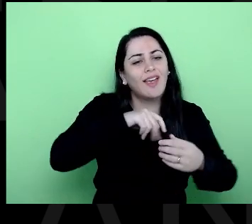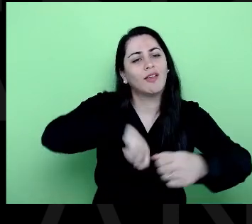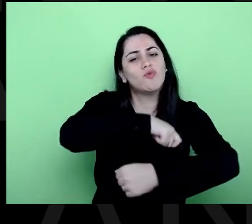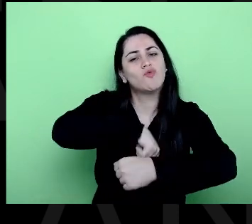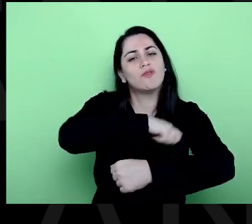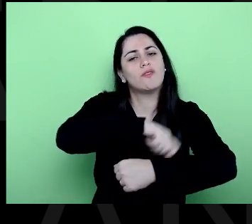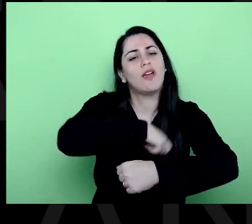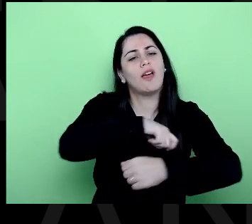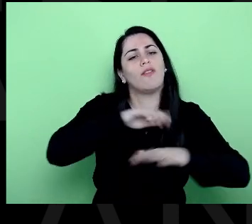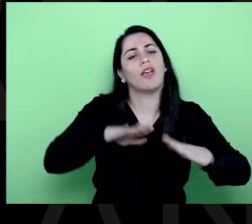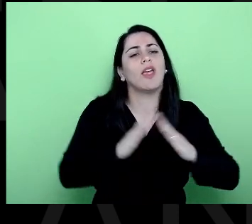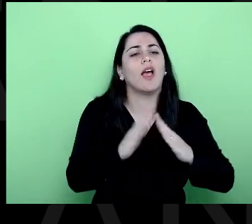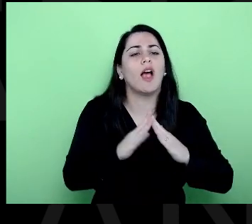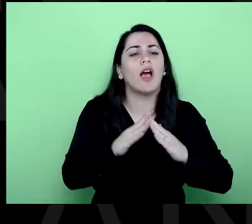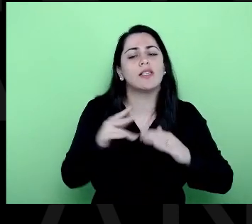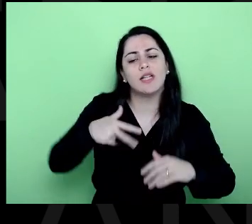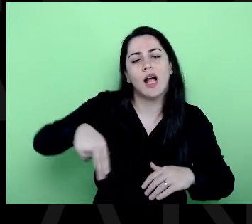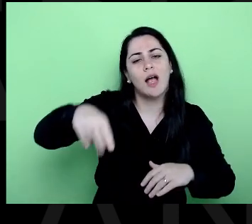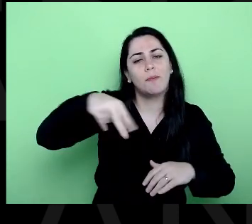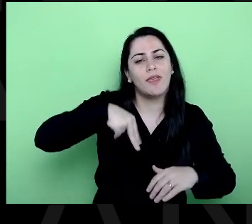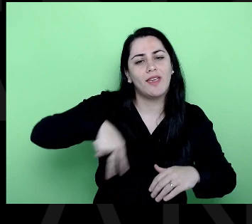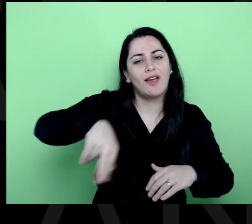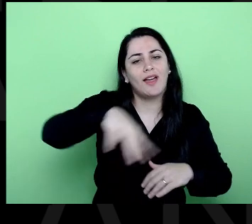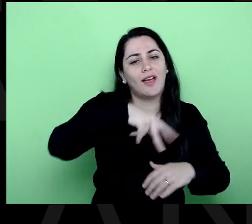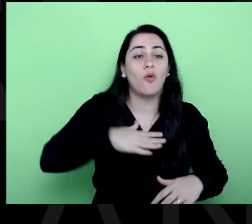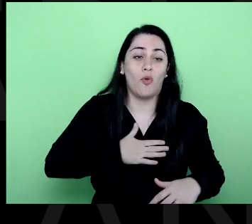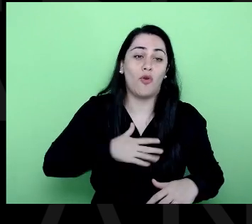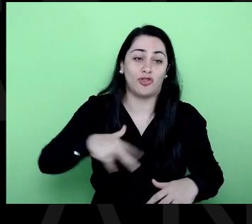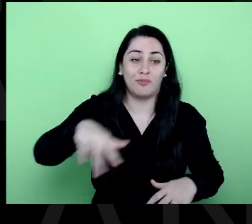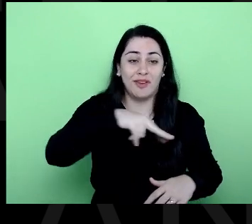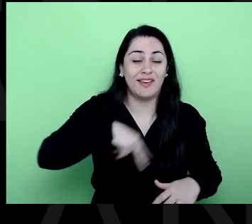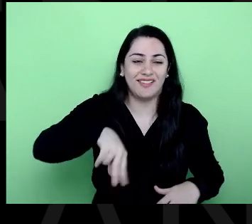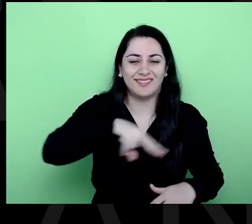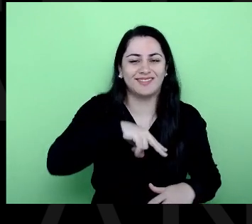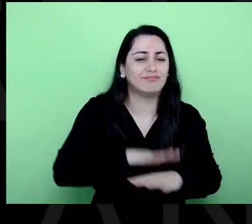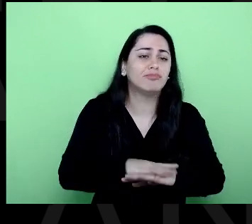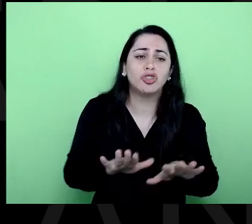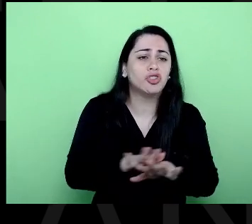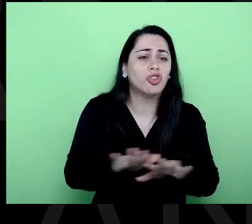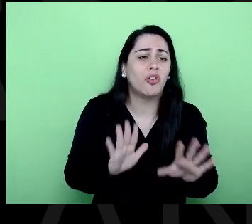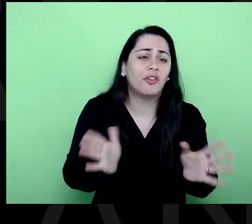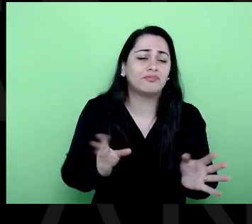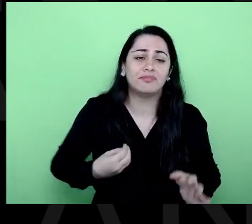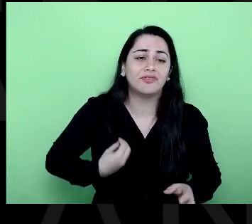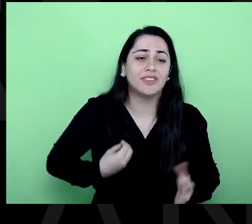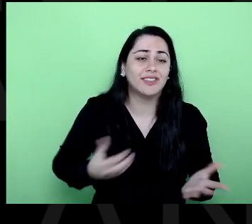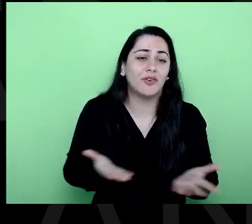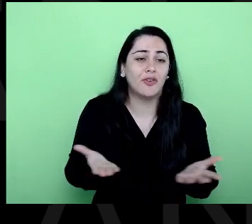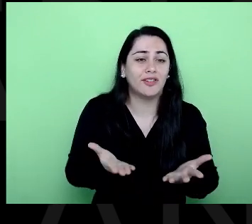casa dela, andar, que ela gosta de andar, e é isso, né? Então eu